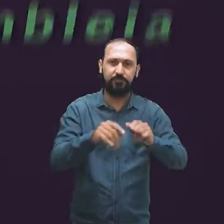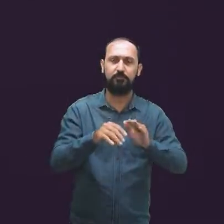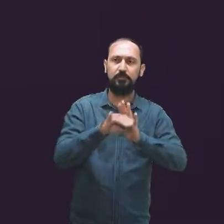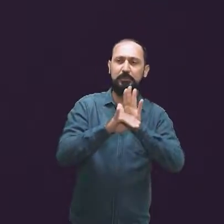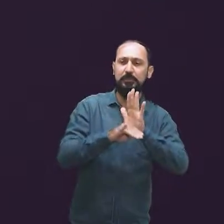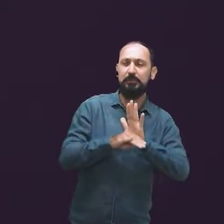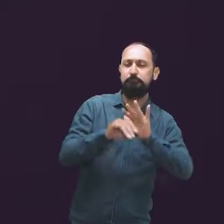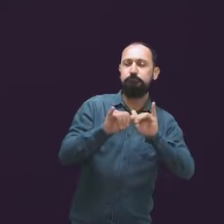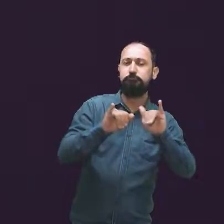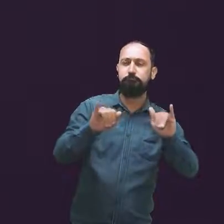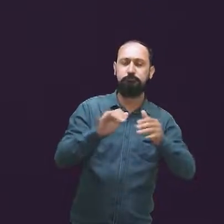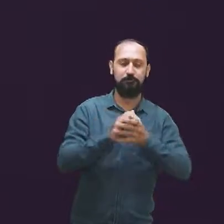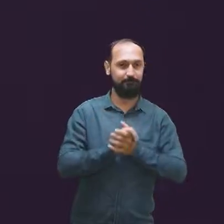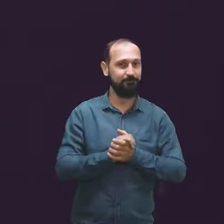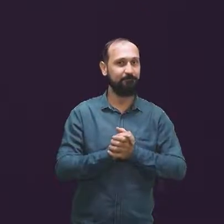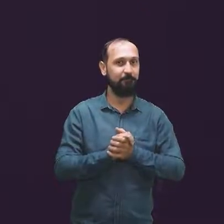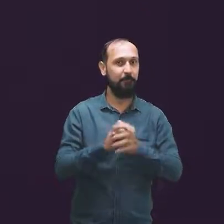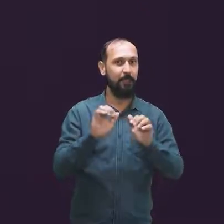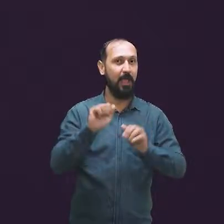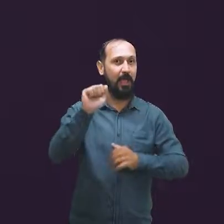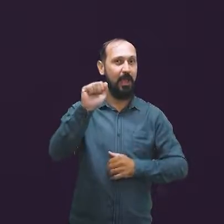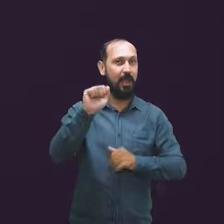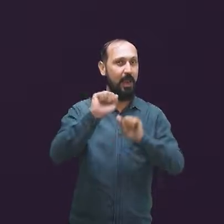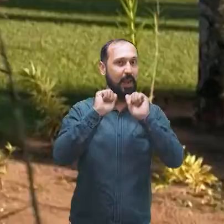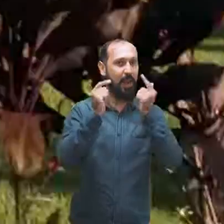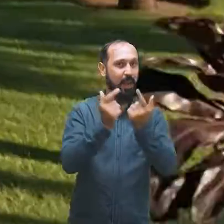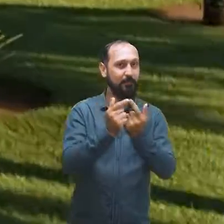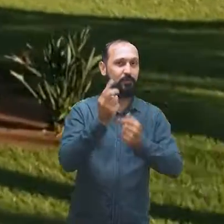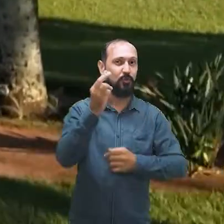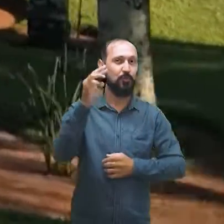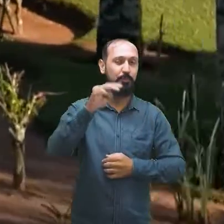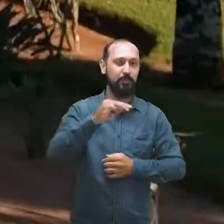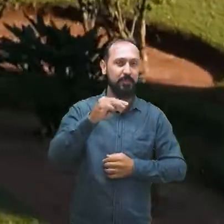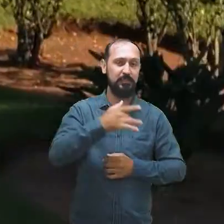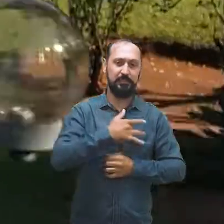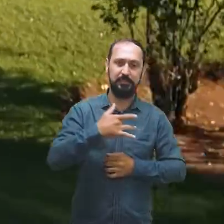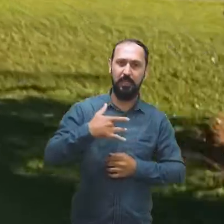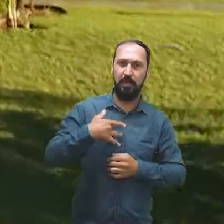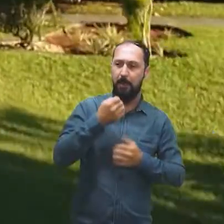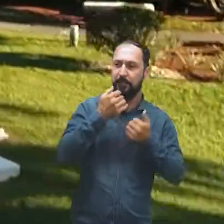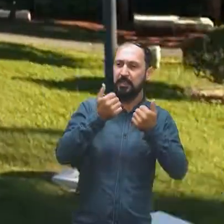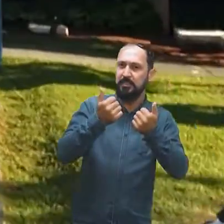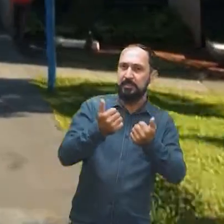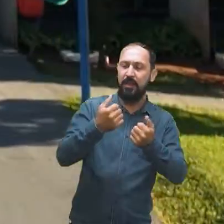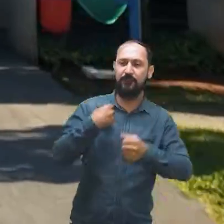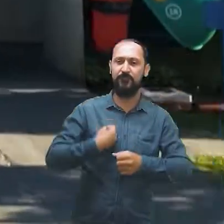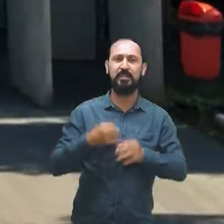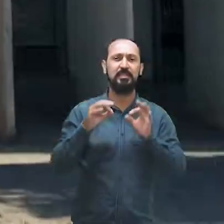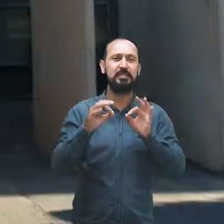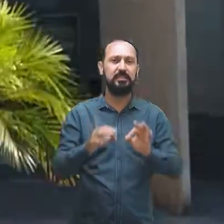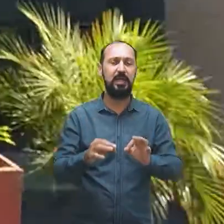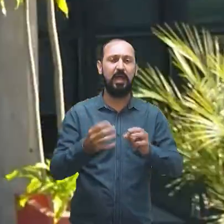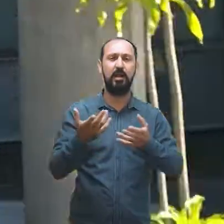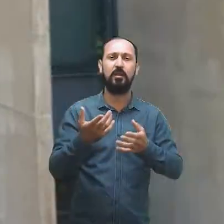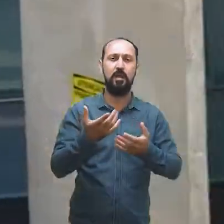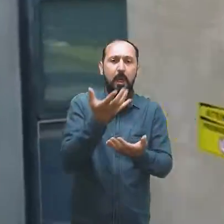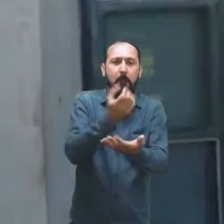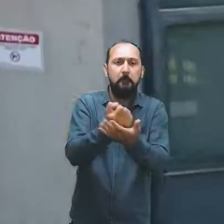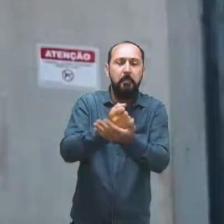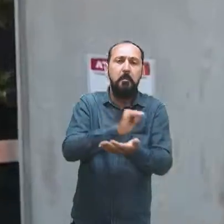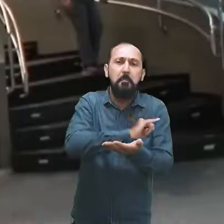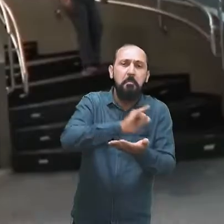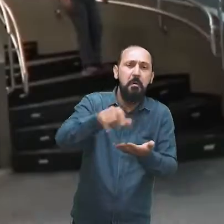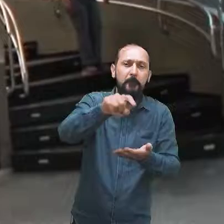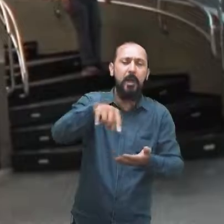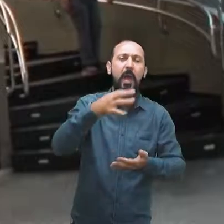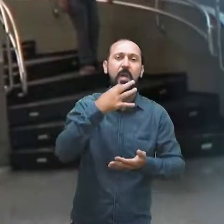Boletins informativos. Assembleia em 2 minutos. Saúde, bem-estar e vida saudável. Podcasts para conhecer a